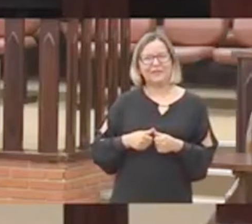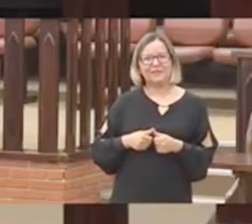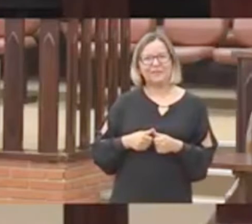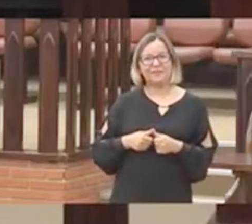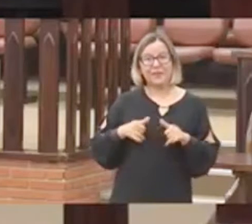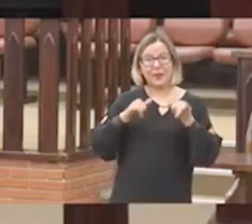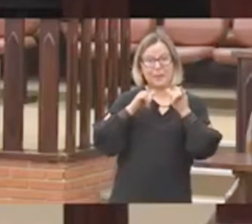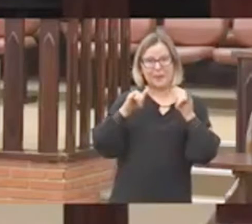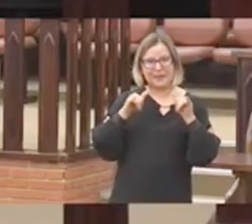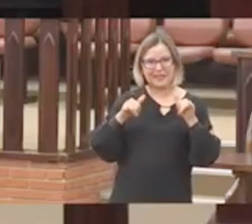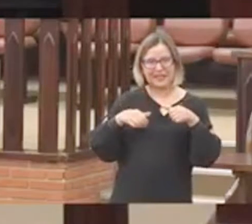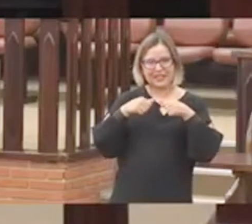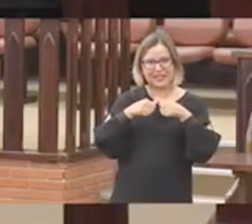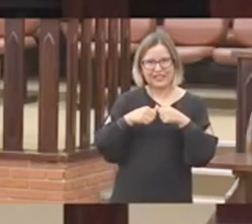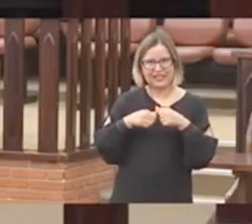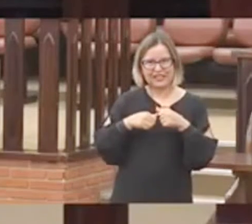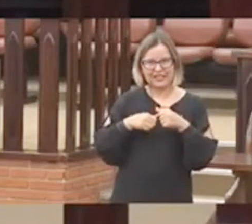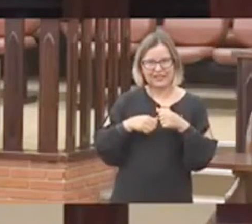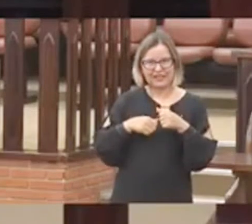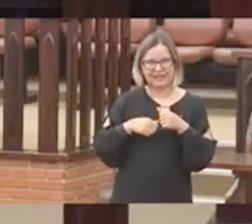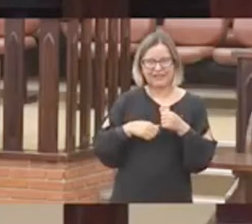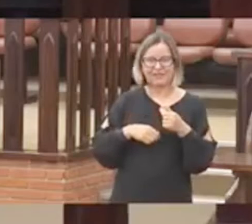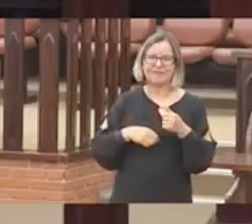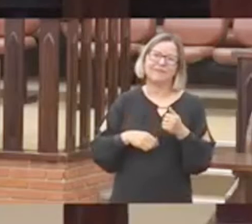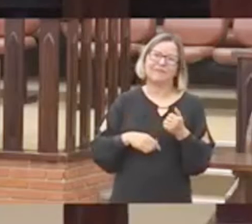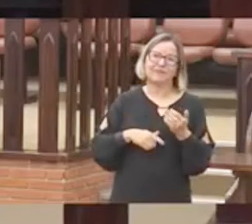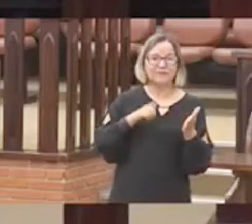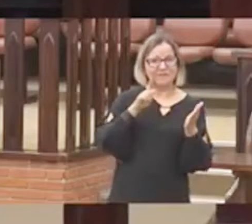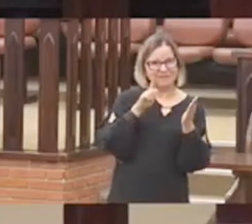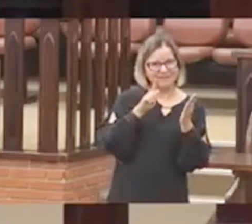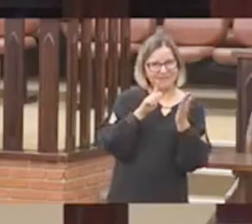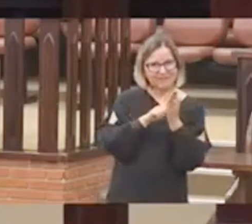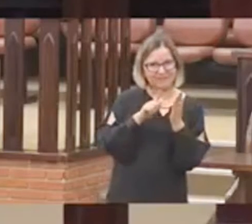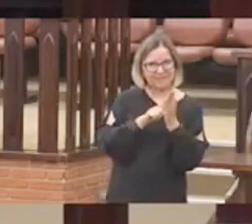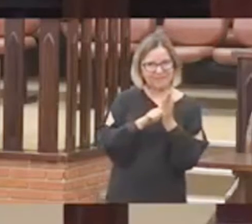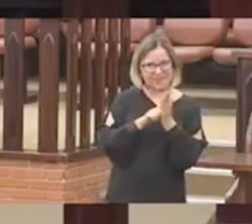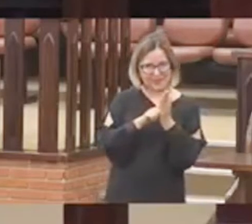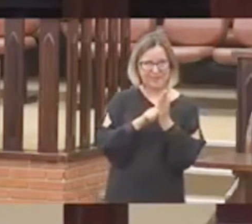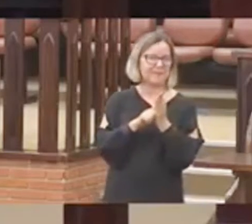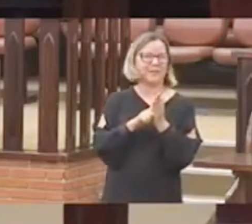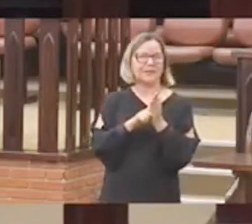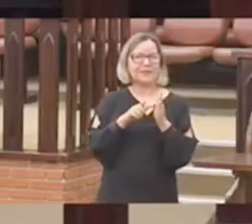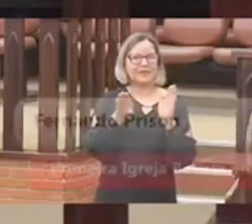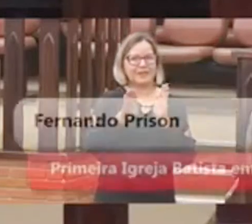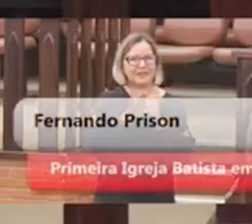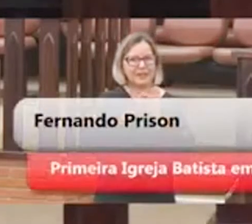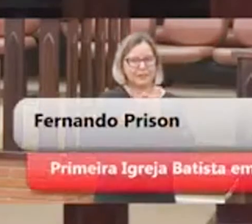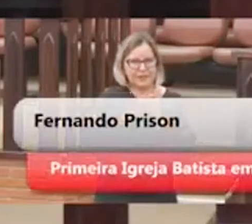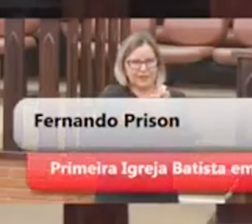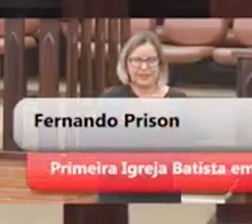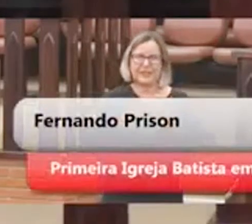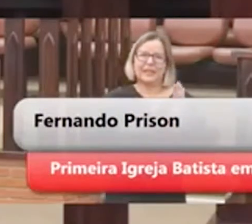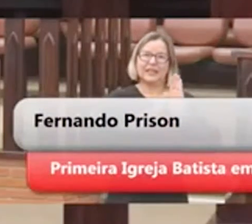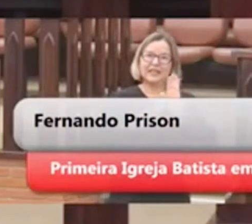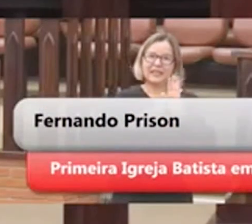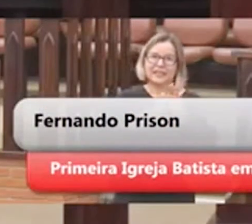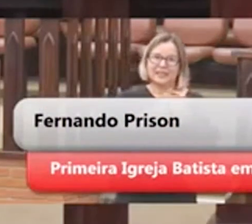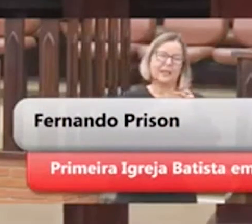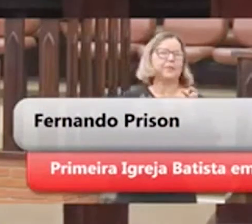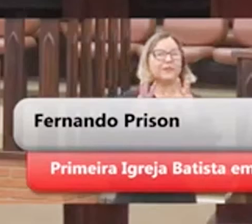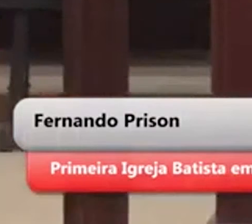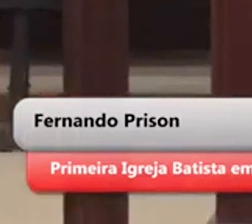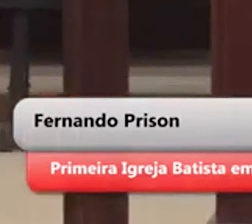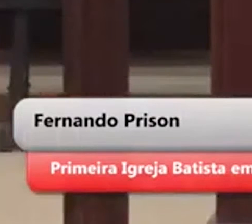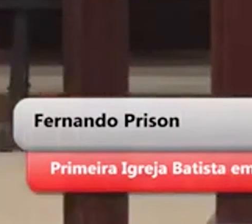está no boletim e o boletim está à disposição para vocês no site da igreja. Então você